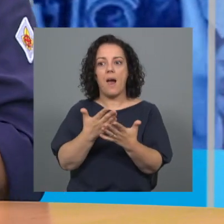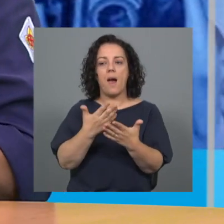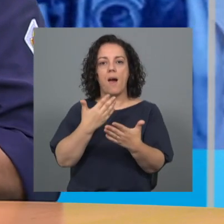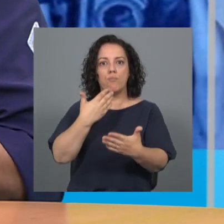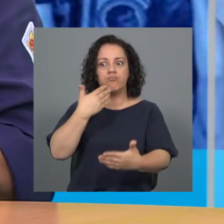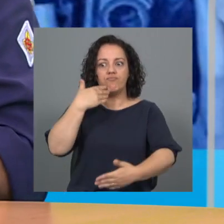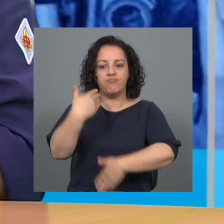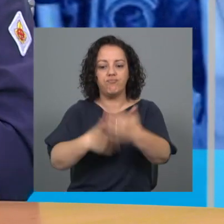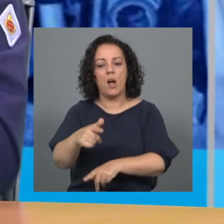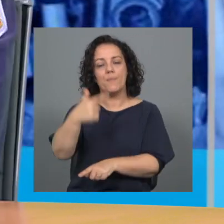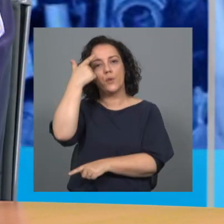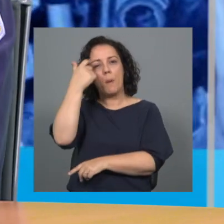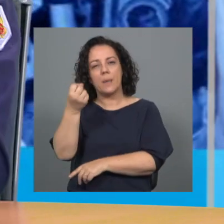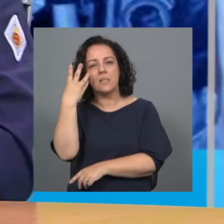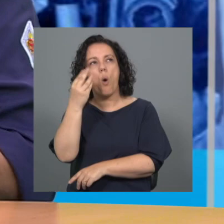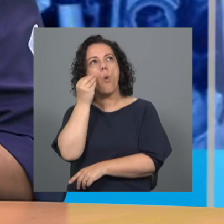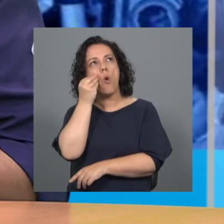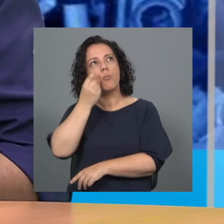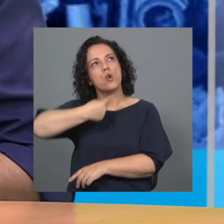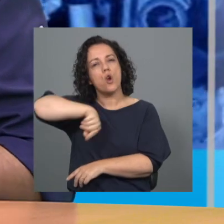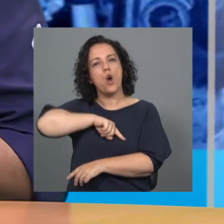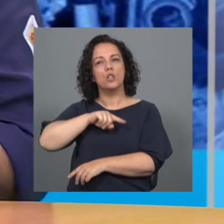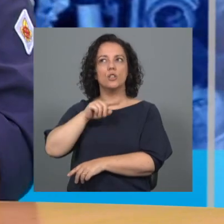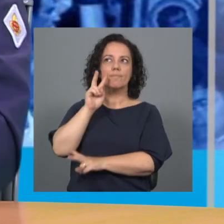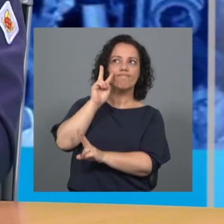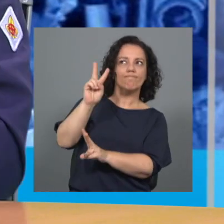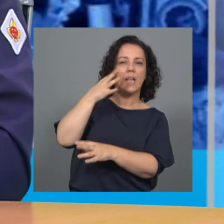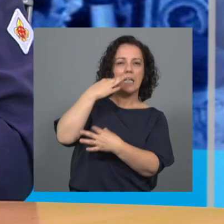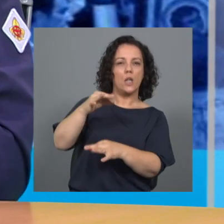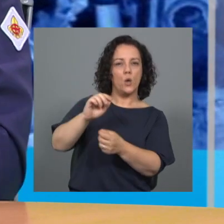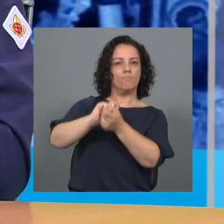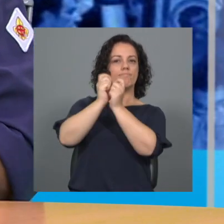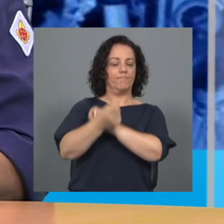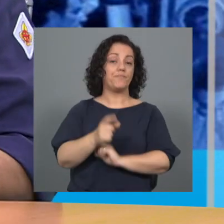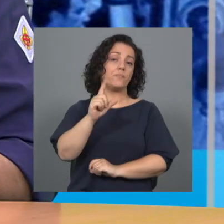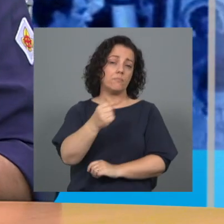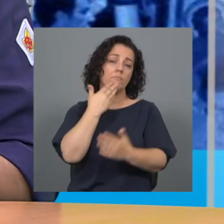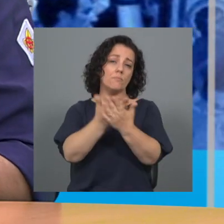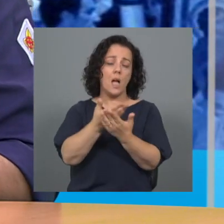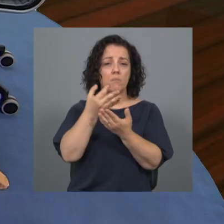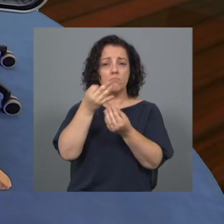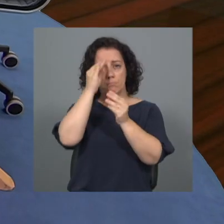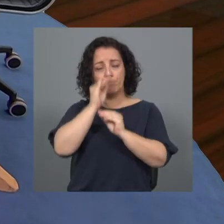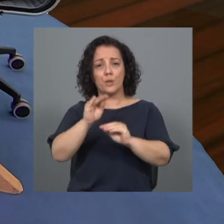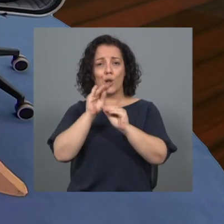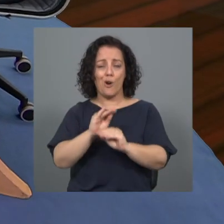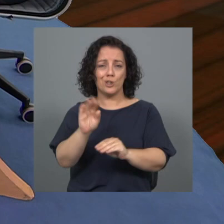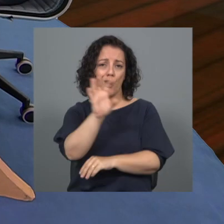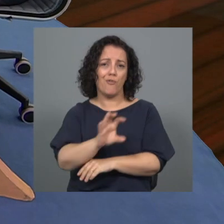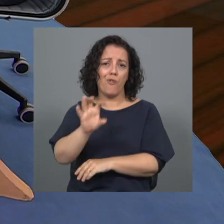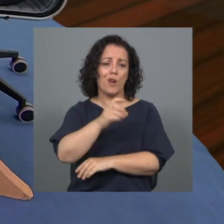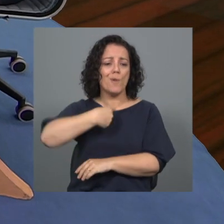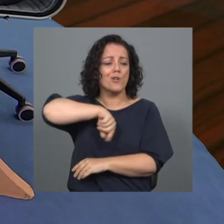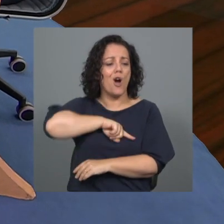dessa compreensão e dessa alteração da forma como nós olhamos para a natureza. E é importante já agora dar aqui esta questão pedagógica da forma como nós interagimos